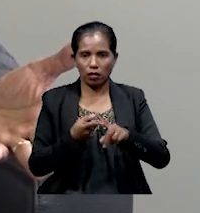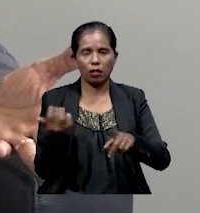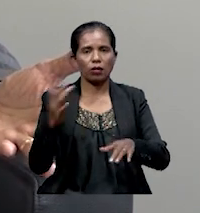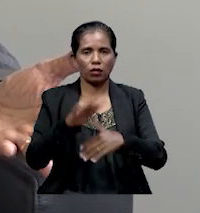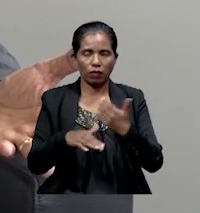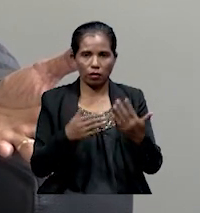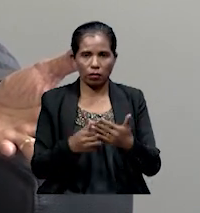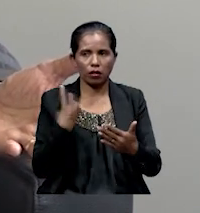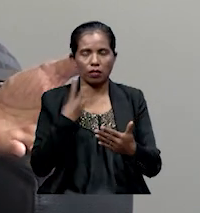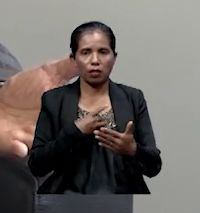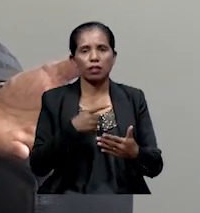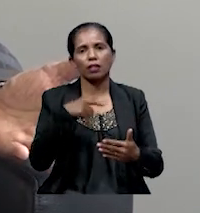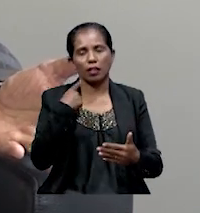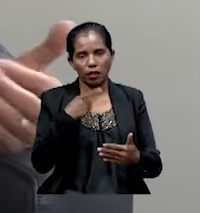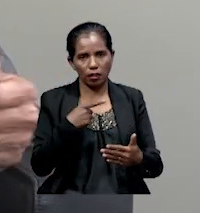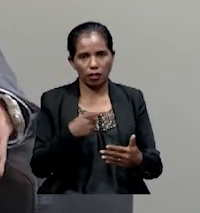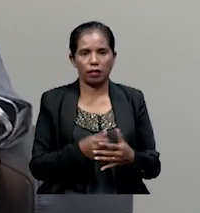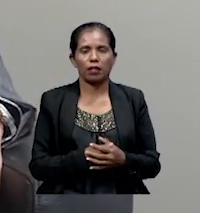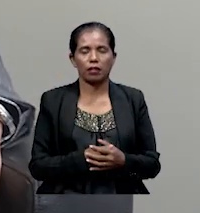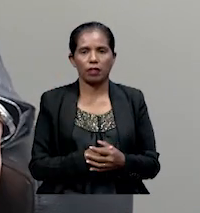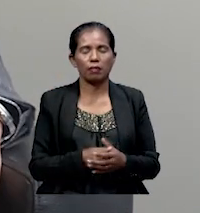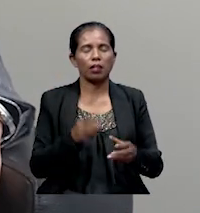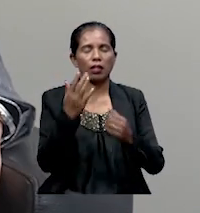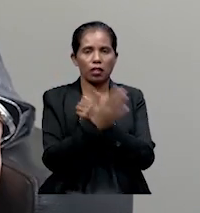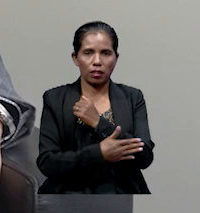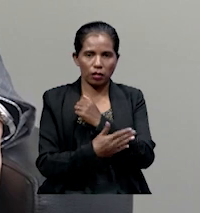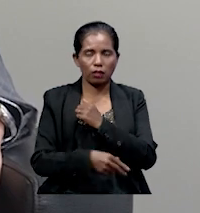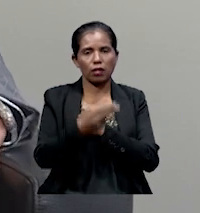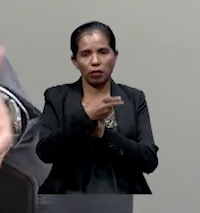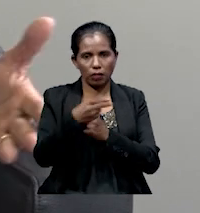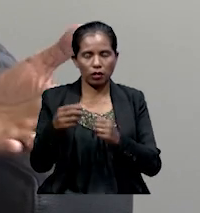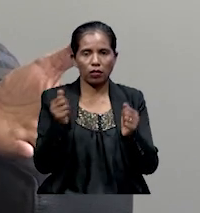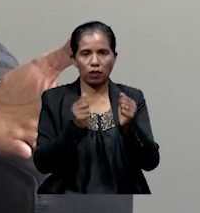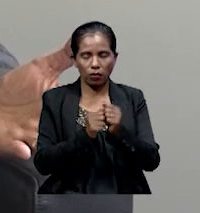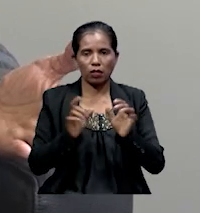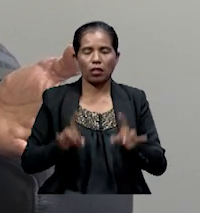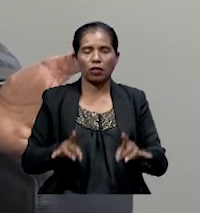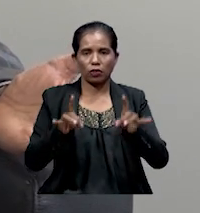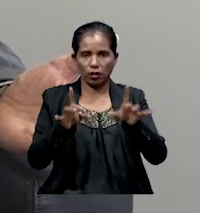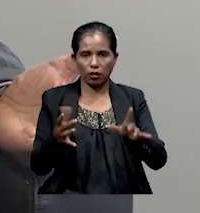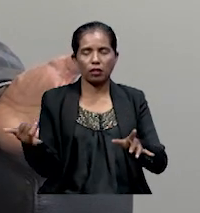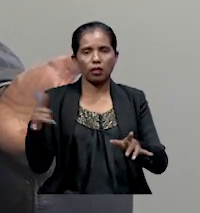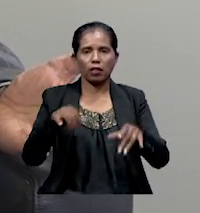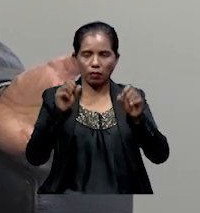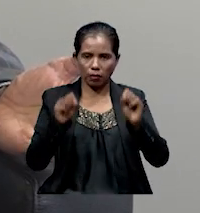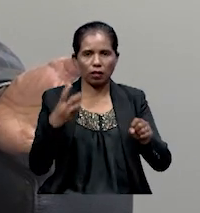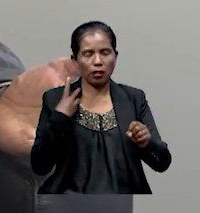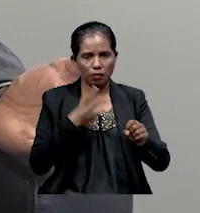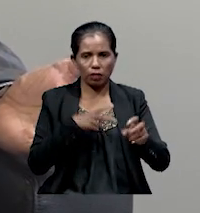nem está refere lhe mas é mas a vizinho será Indonésia Austrália será bem a não ainda é para não ter